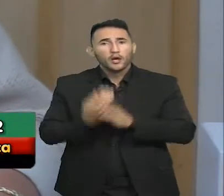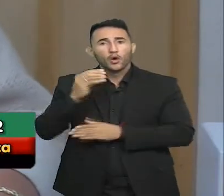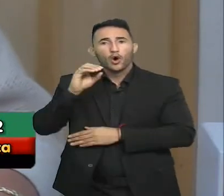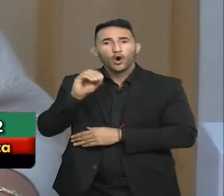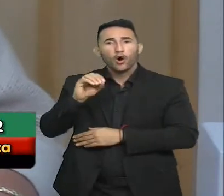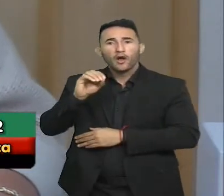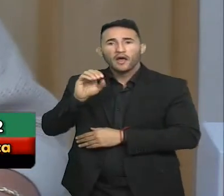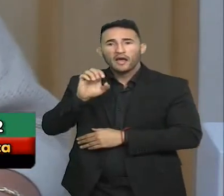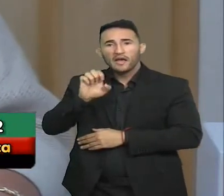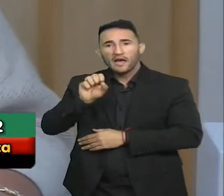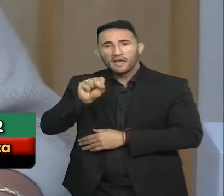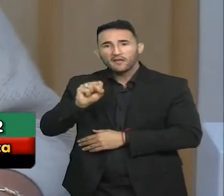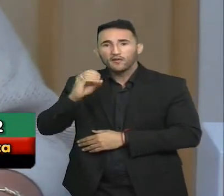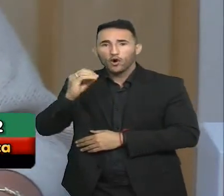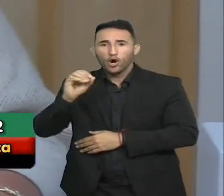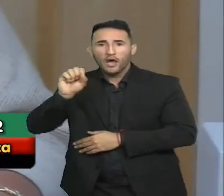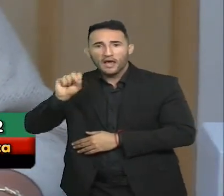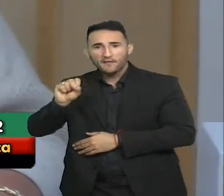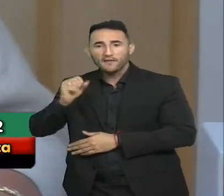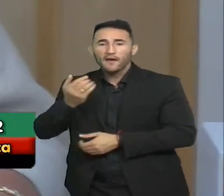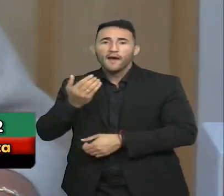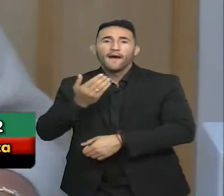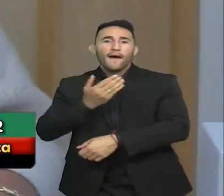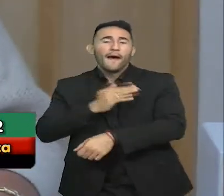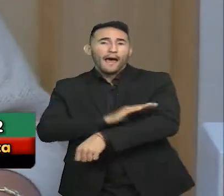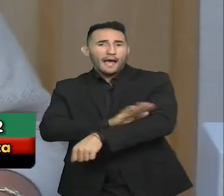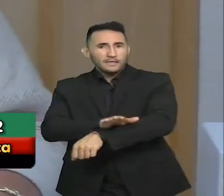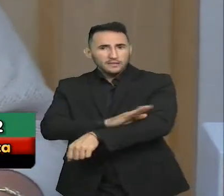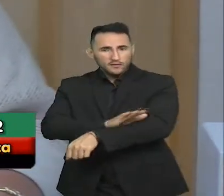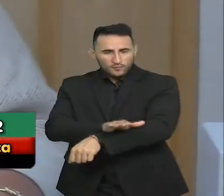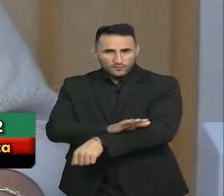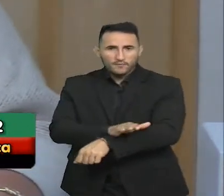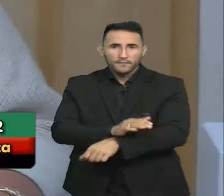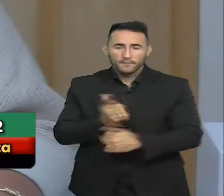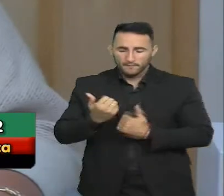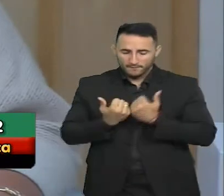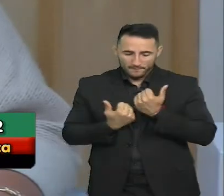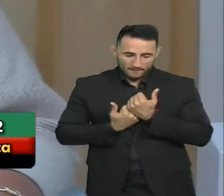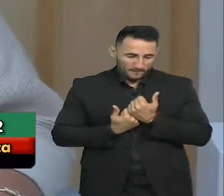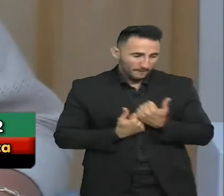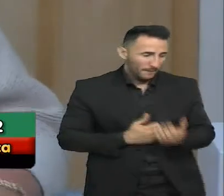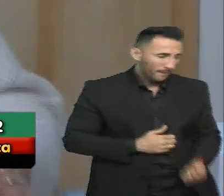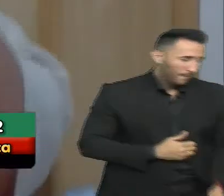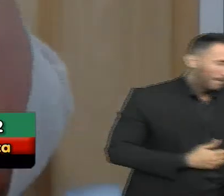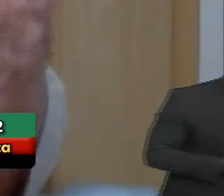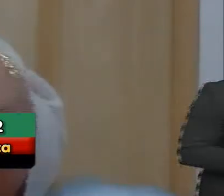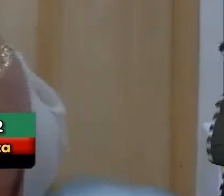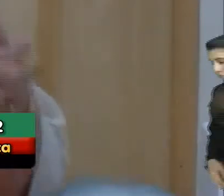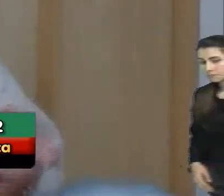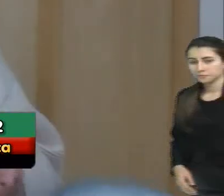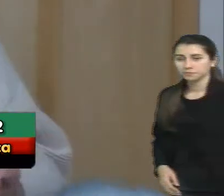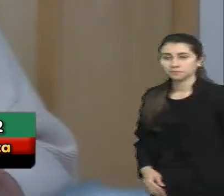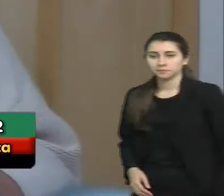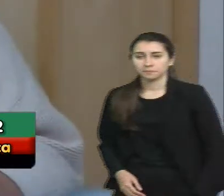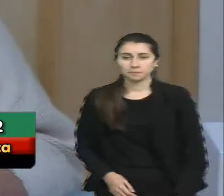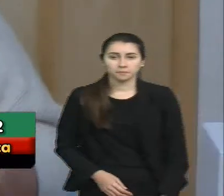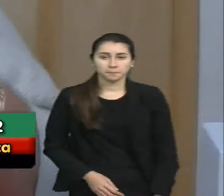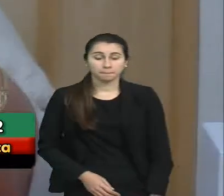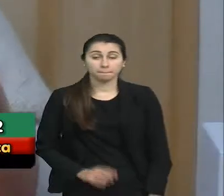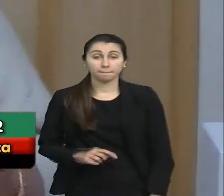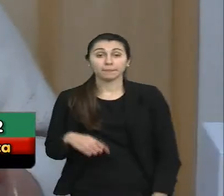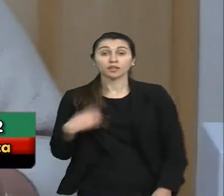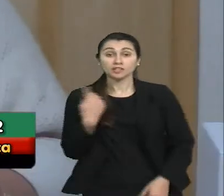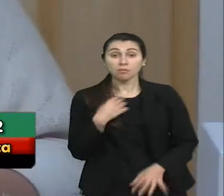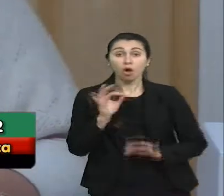né, Alexandra, com a Assembleia Legislativa de São Paulo, né, e nós estamos organizando palestras, né, que nós queremos